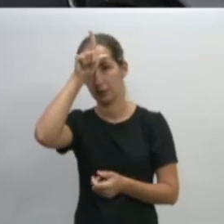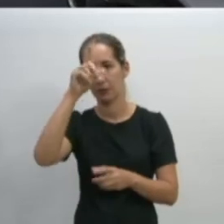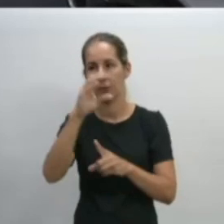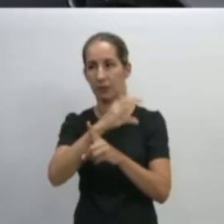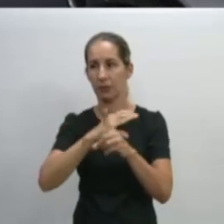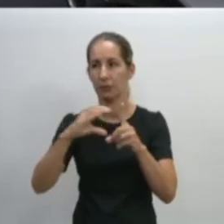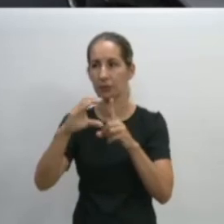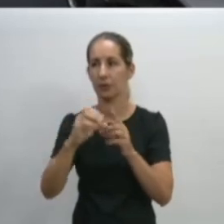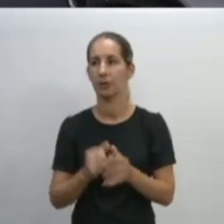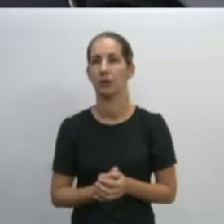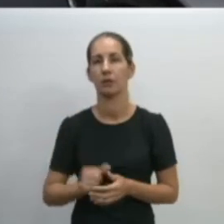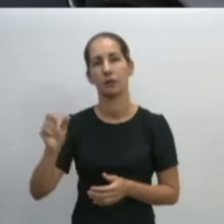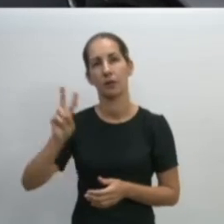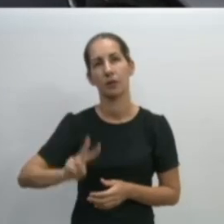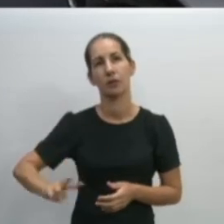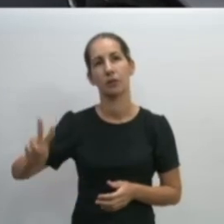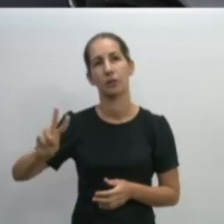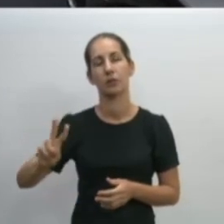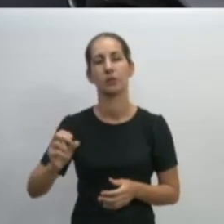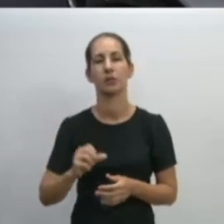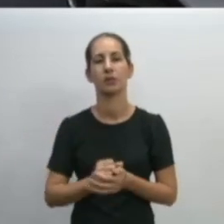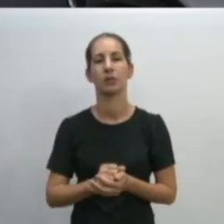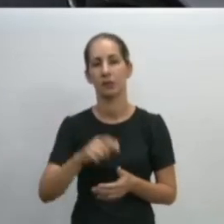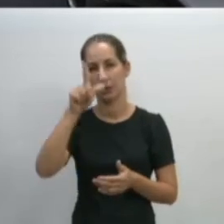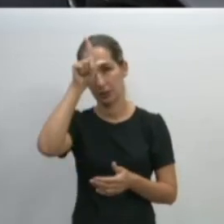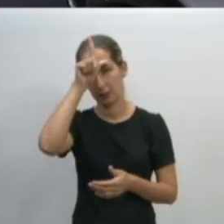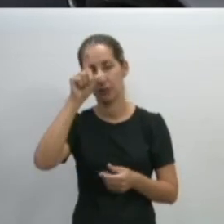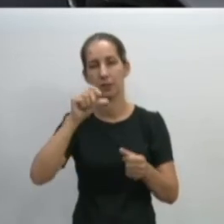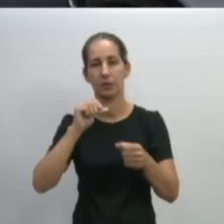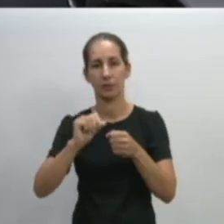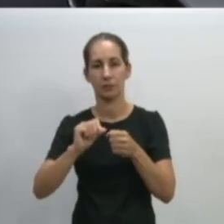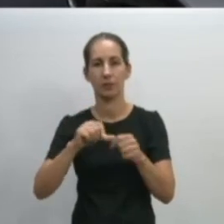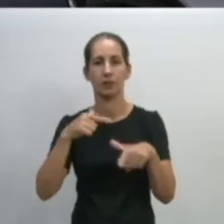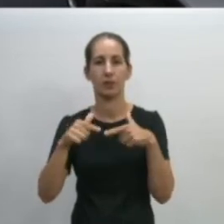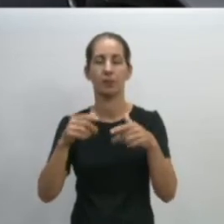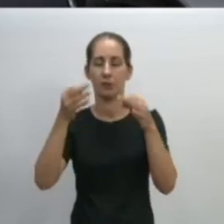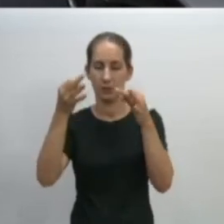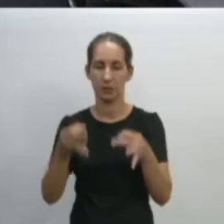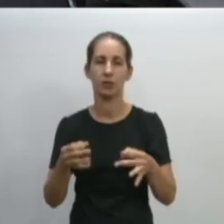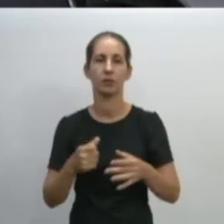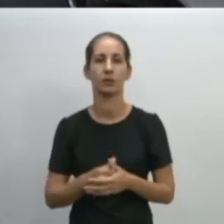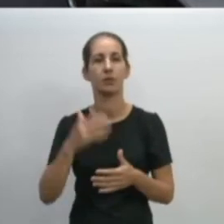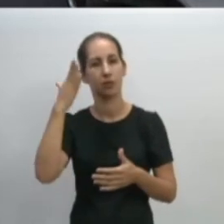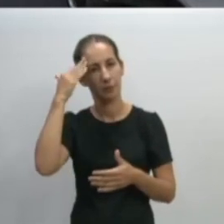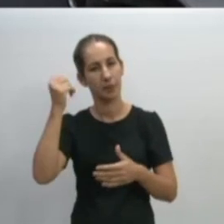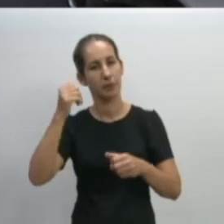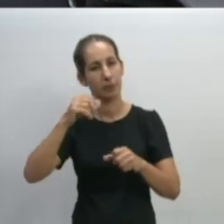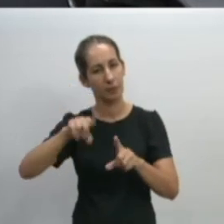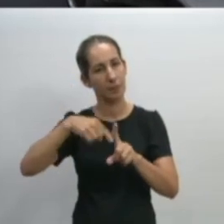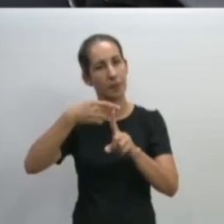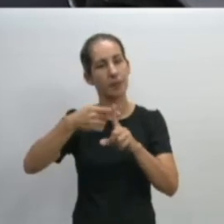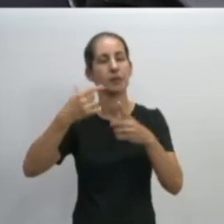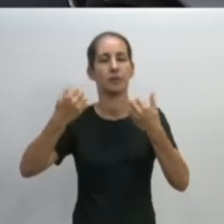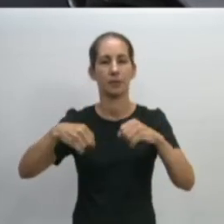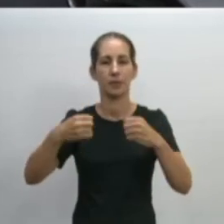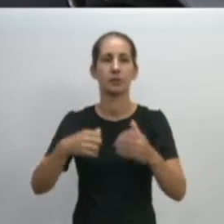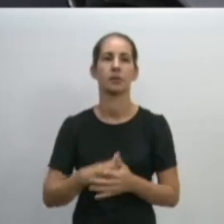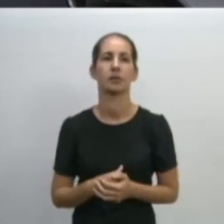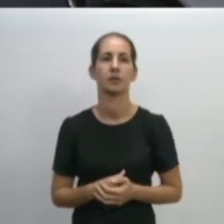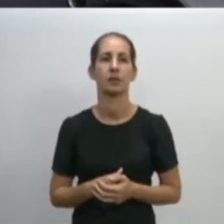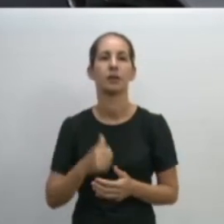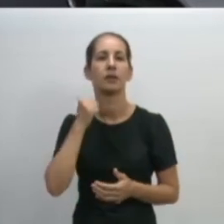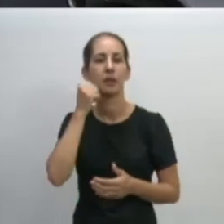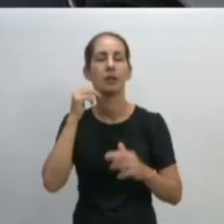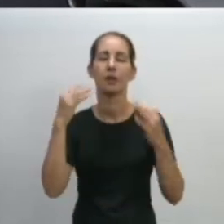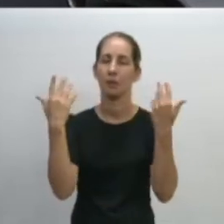comunitárias, valoriza as lideranças comunitárias e faz um excelente trabalho. Sabemos que precisa de mais, sabemos que